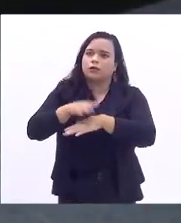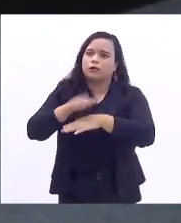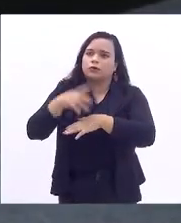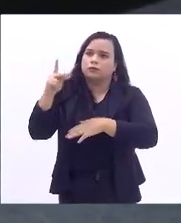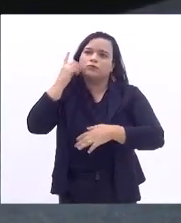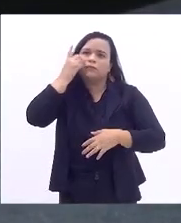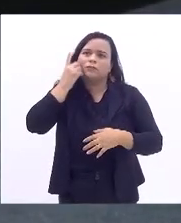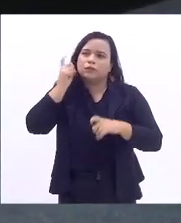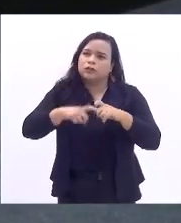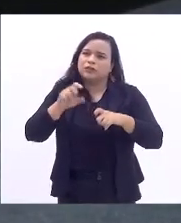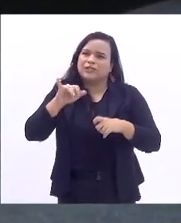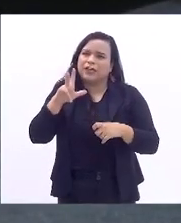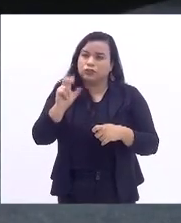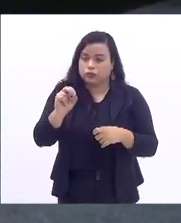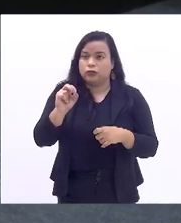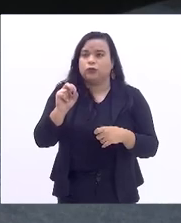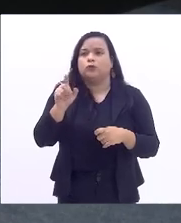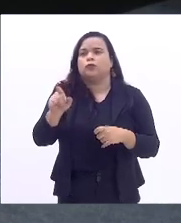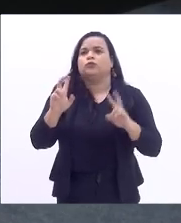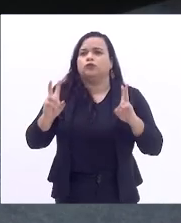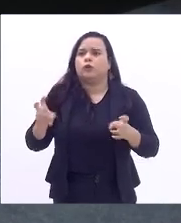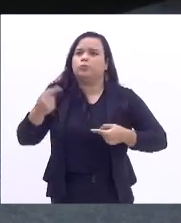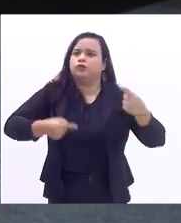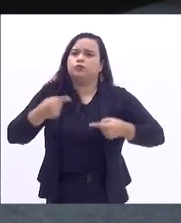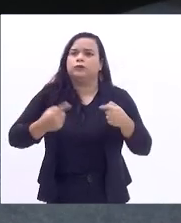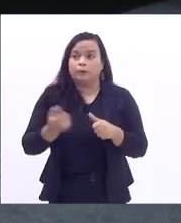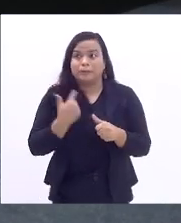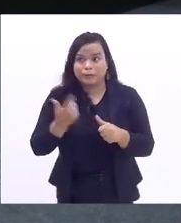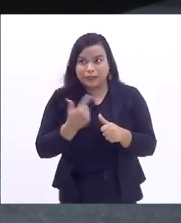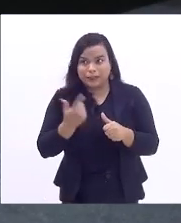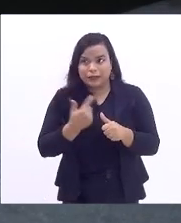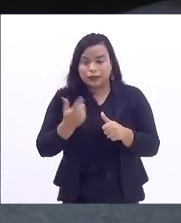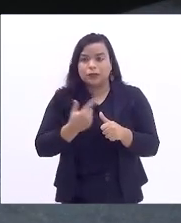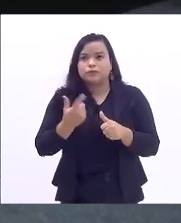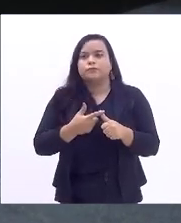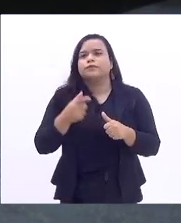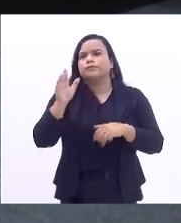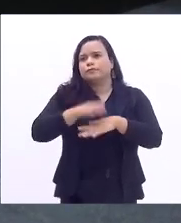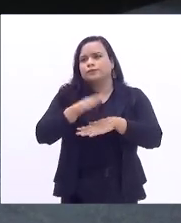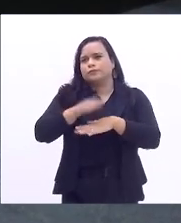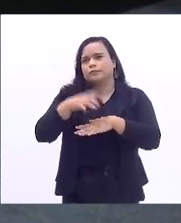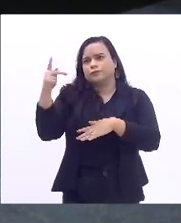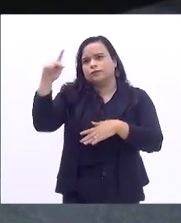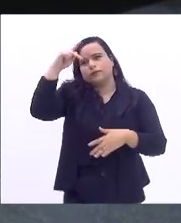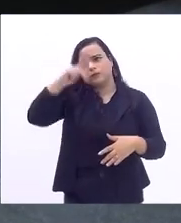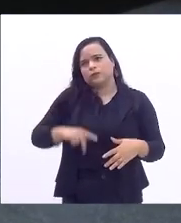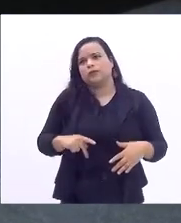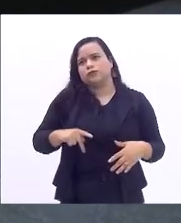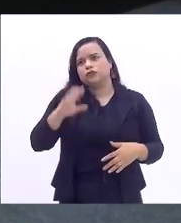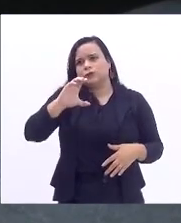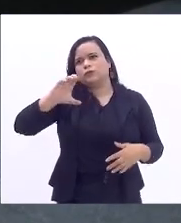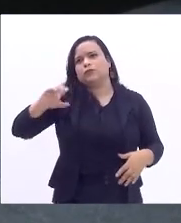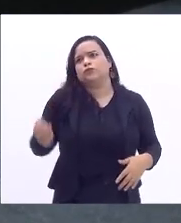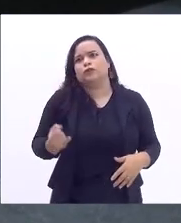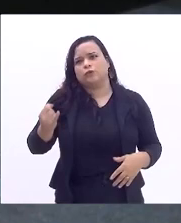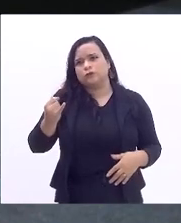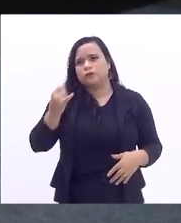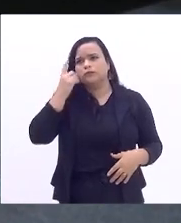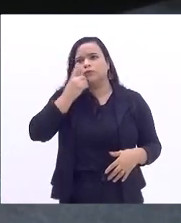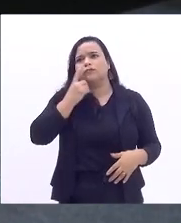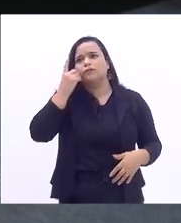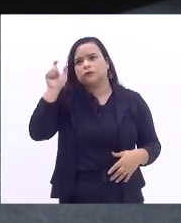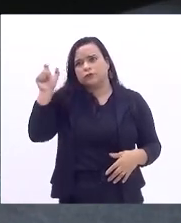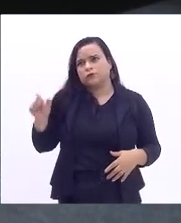autor Serginho que durante a primeira discussão é o próprio presidente da ccj Deputado